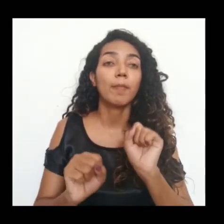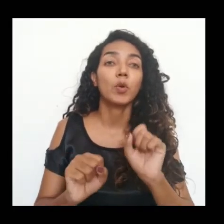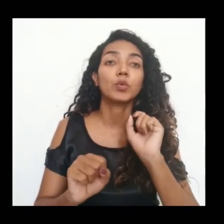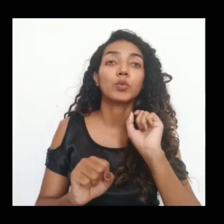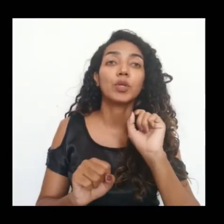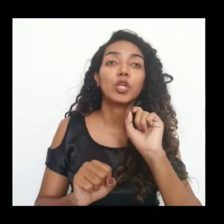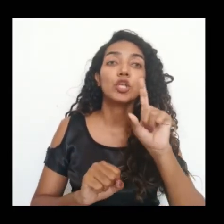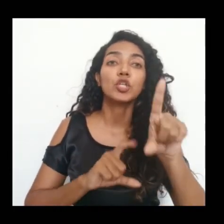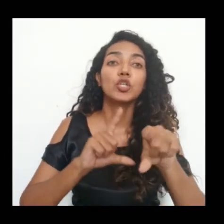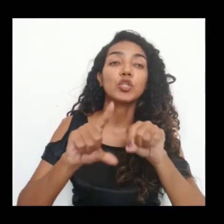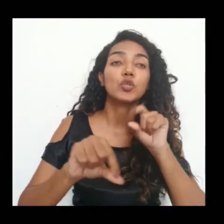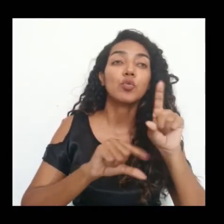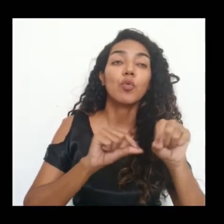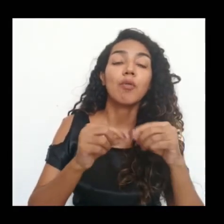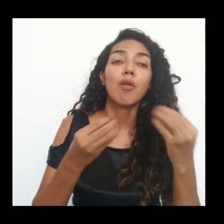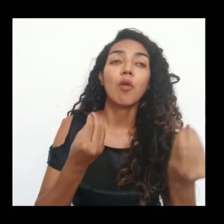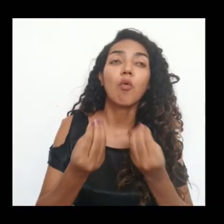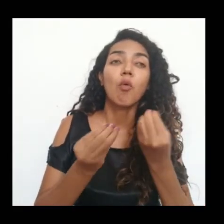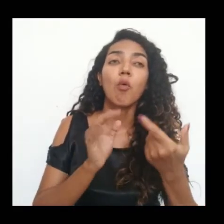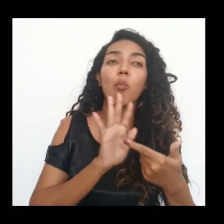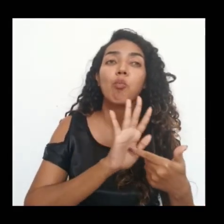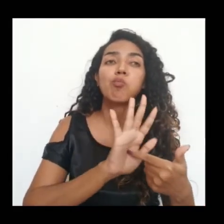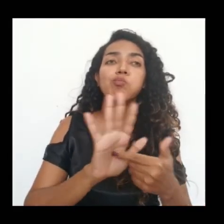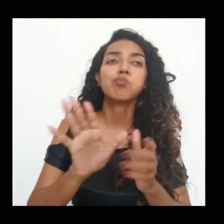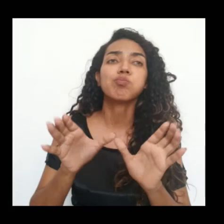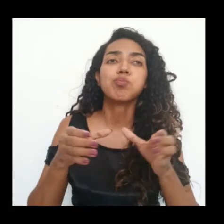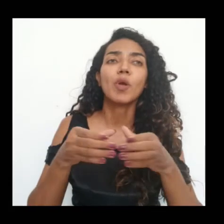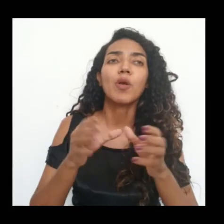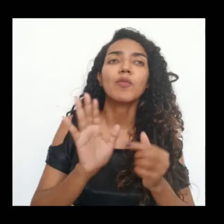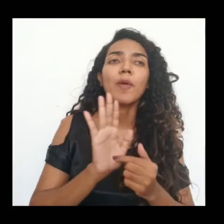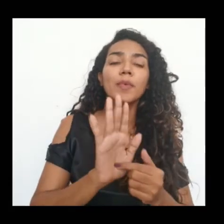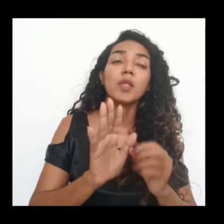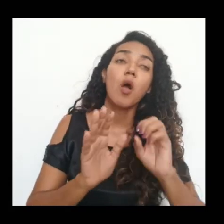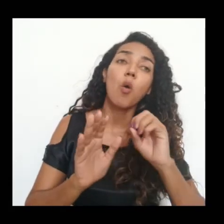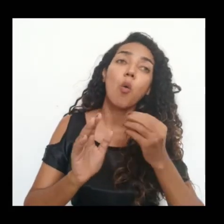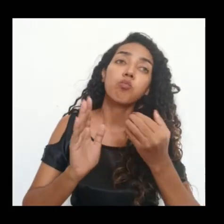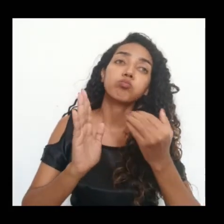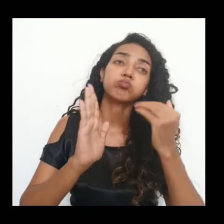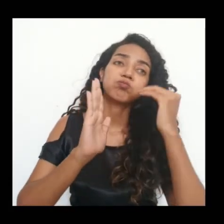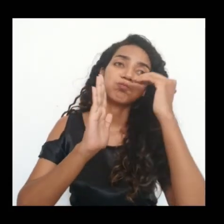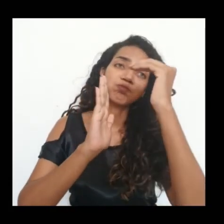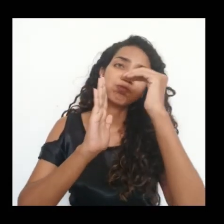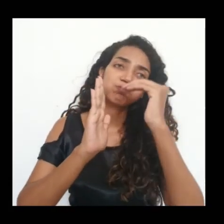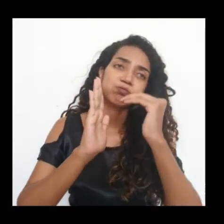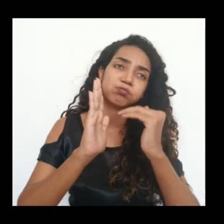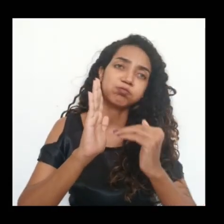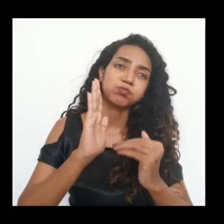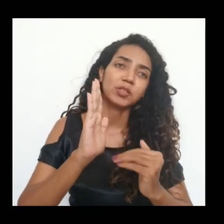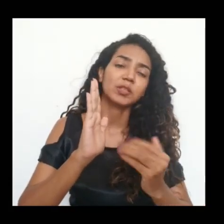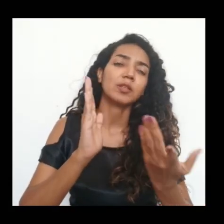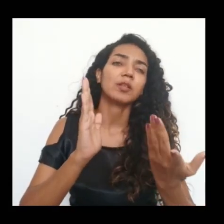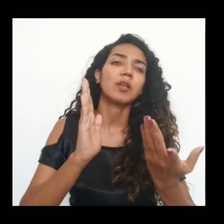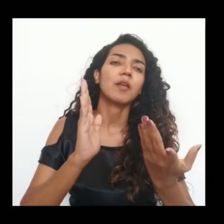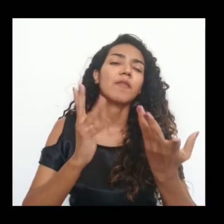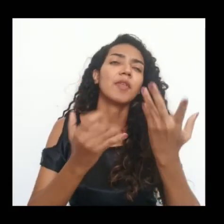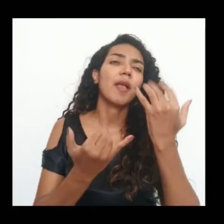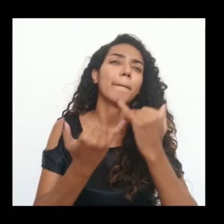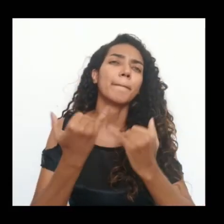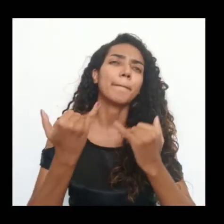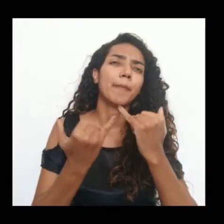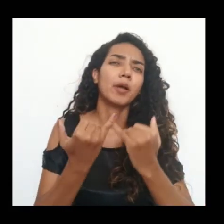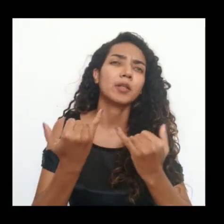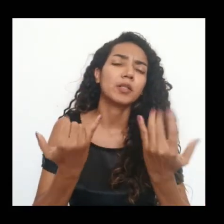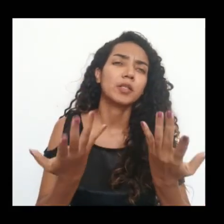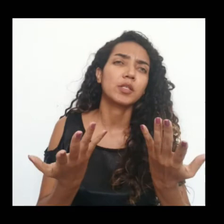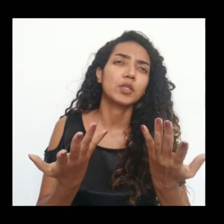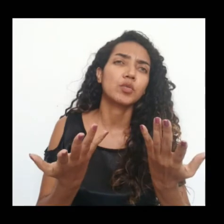de apresentação do pacote. Ou o tipo hierárquico, ou seja, ele vai mostrar assim, fica parecido com